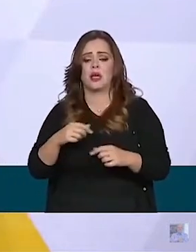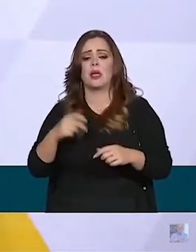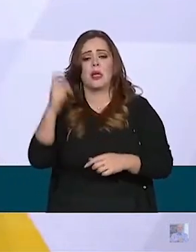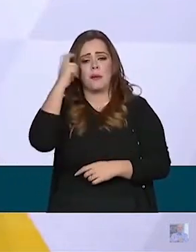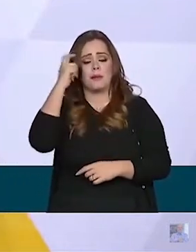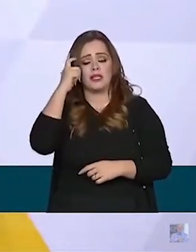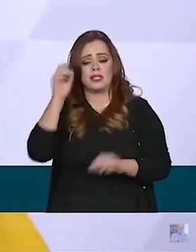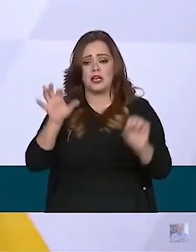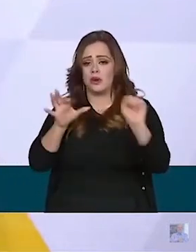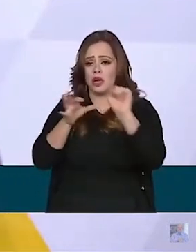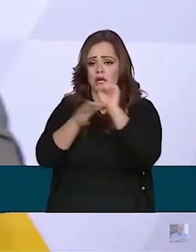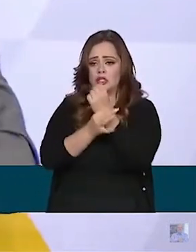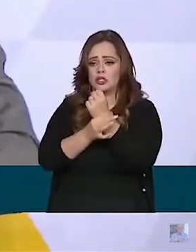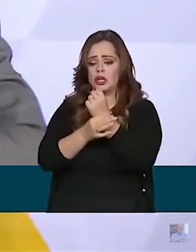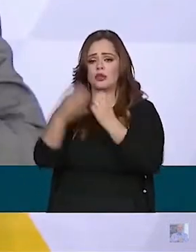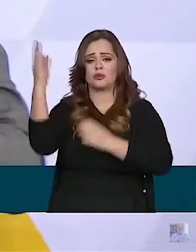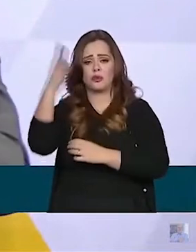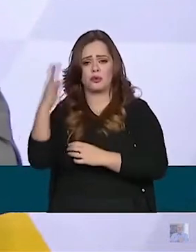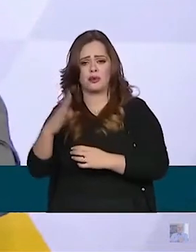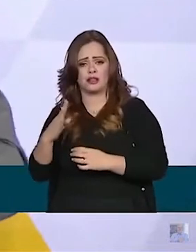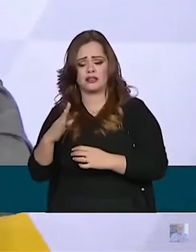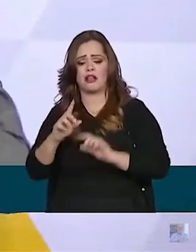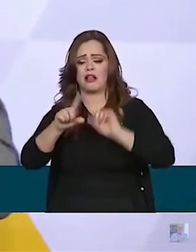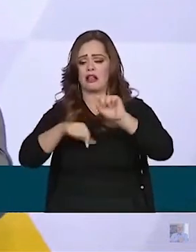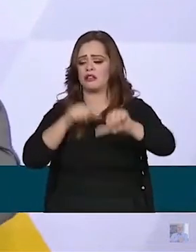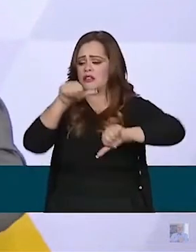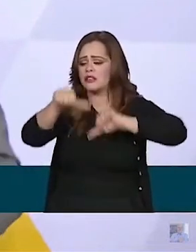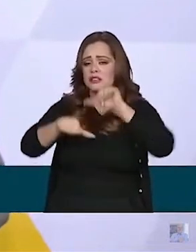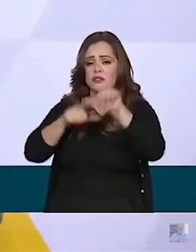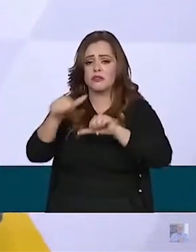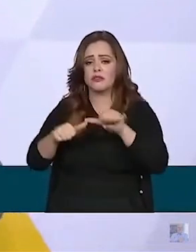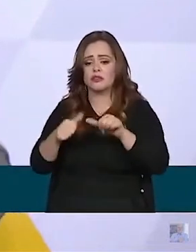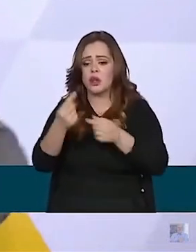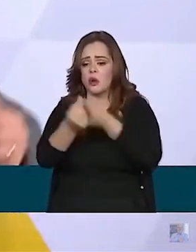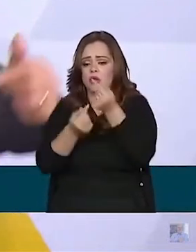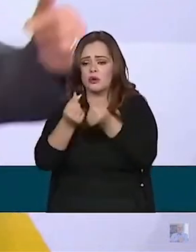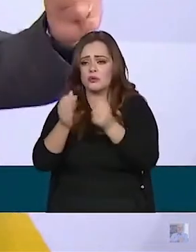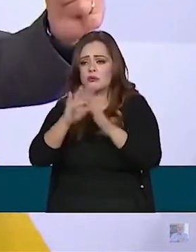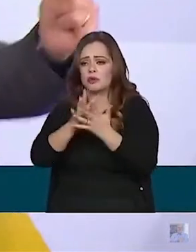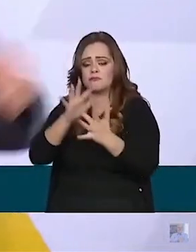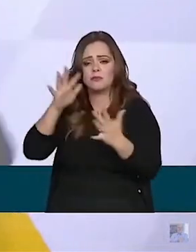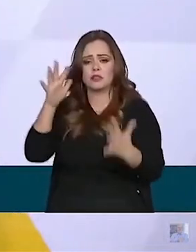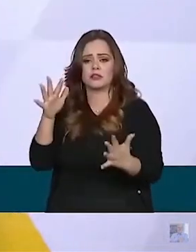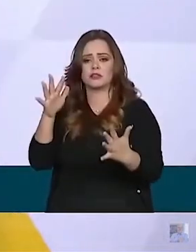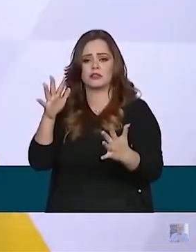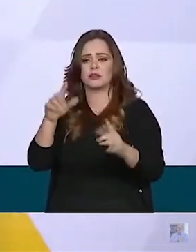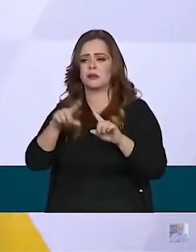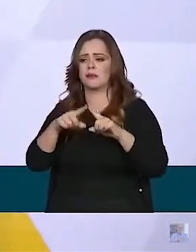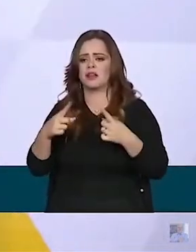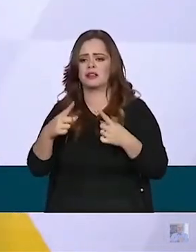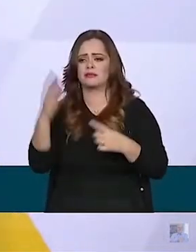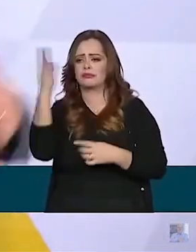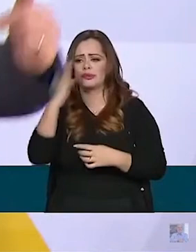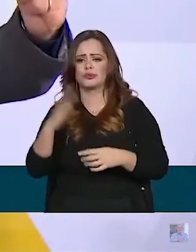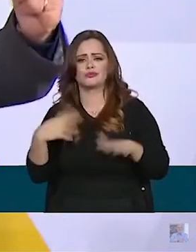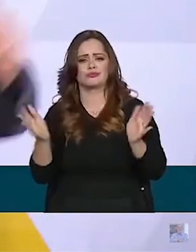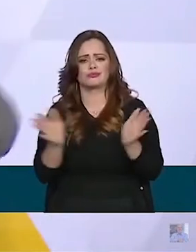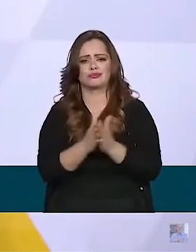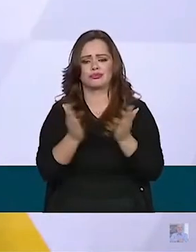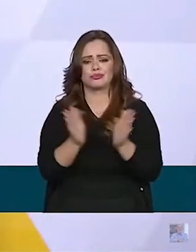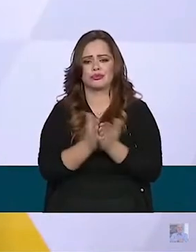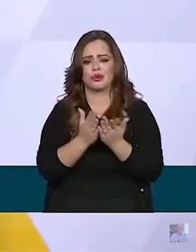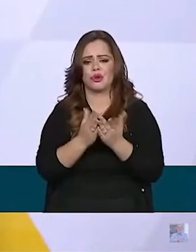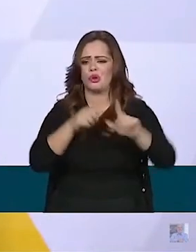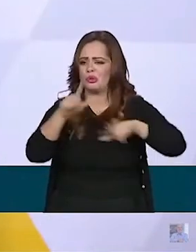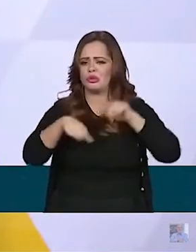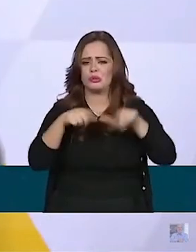tinha garantido que o Brasil fosse se transformar numa grande economia, o Brasil está mais pobre, o trabalhador